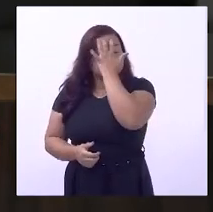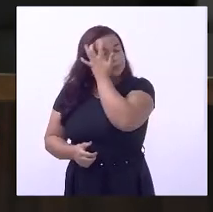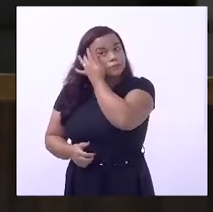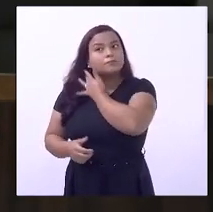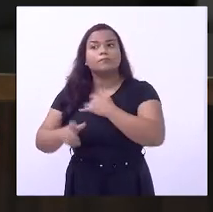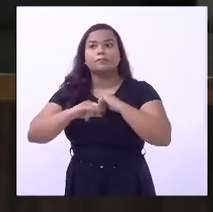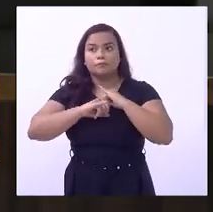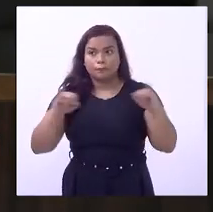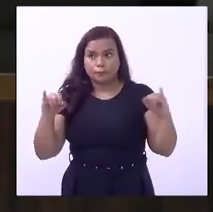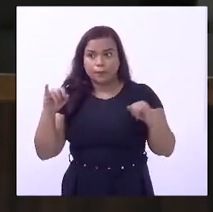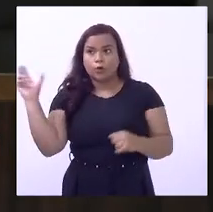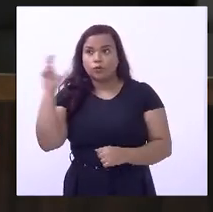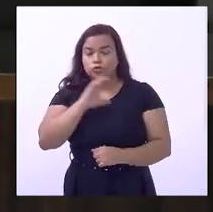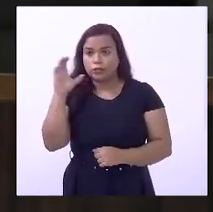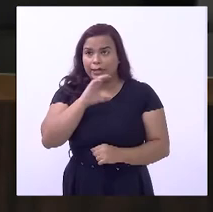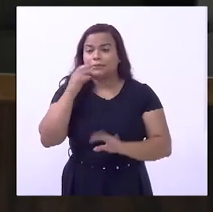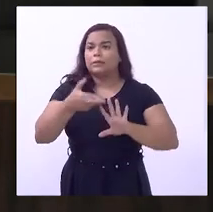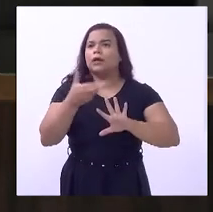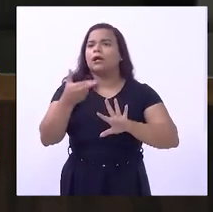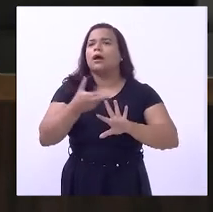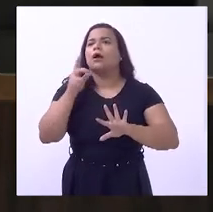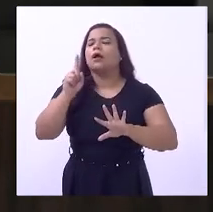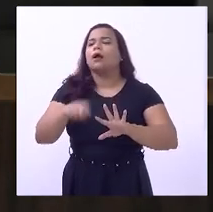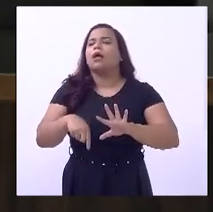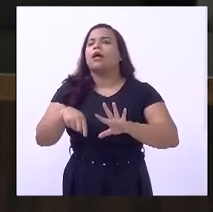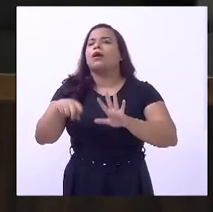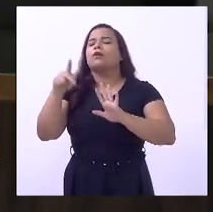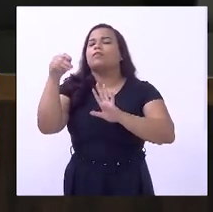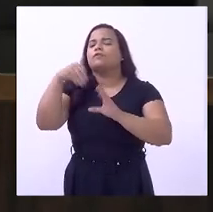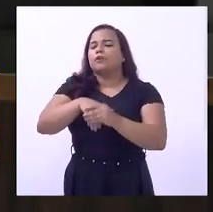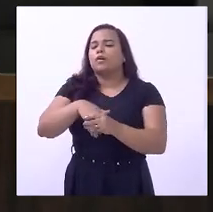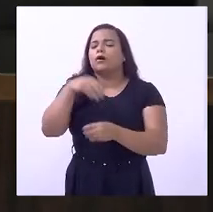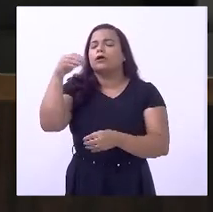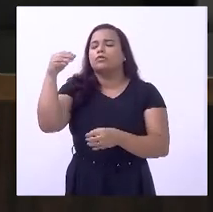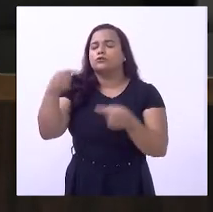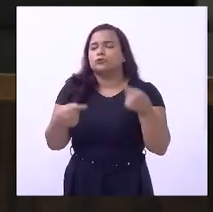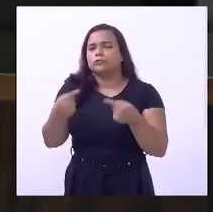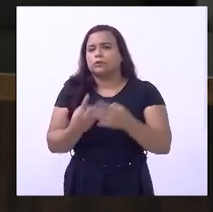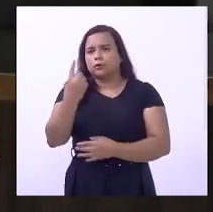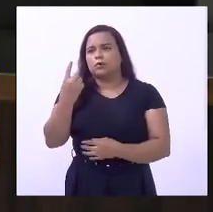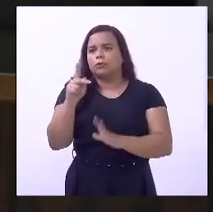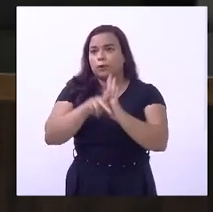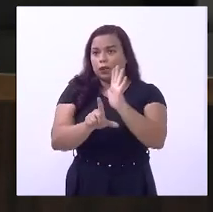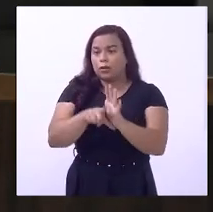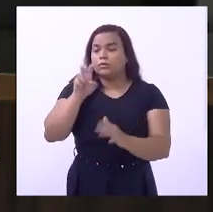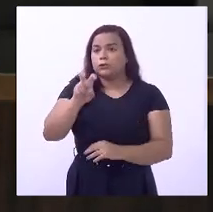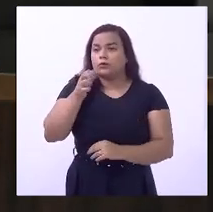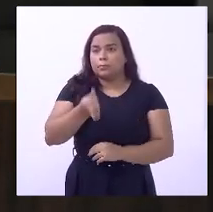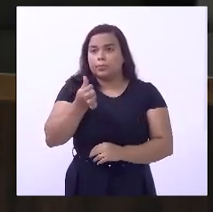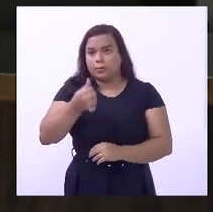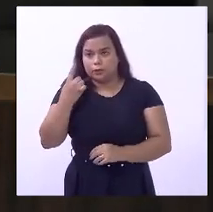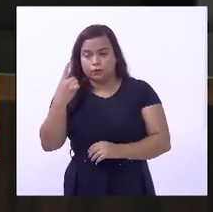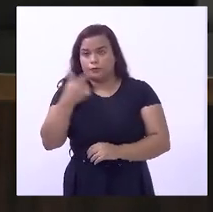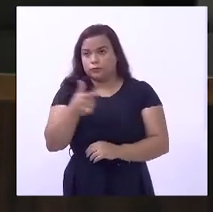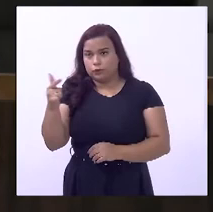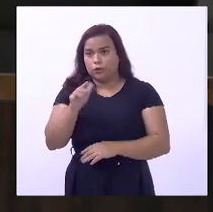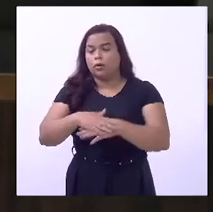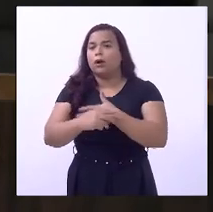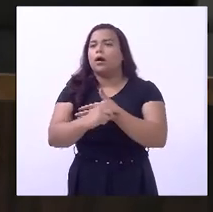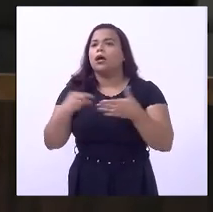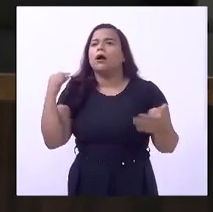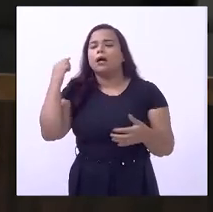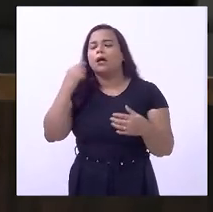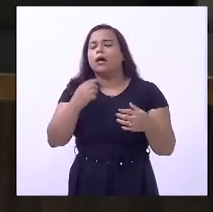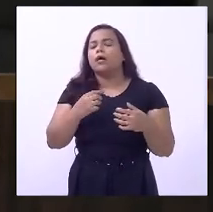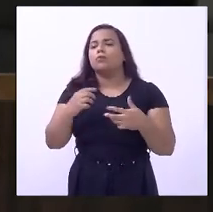Anuncio em regime de urgência em votação, discussão única, projeto de lei número 5661 de 22, de autoria do Poder Executivo,